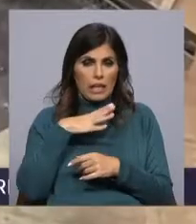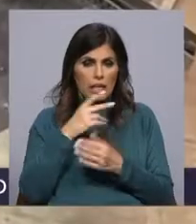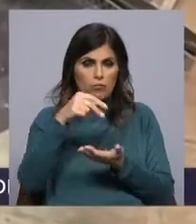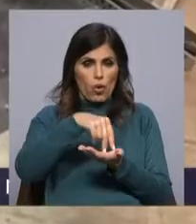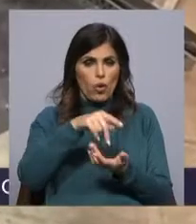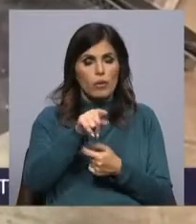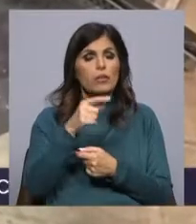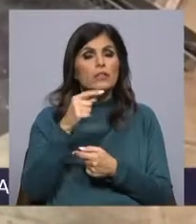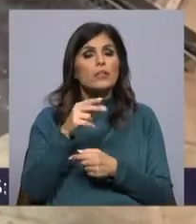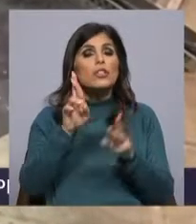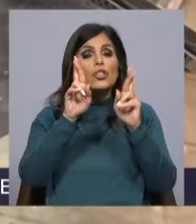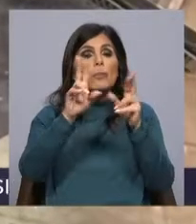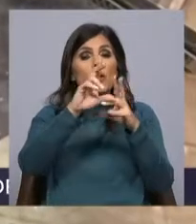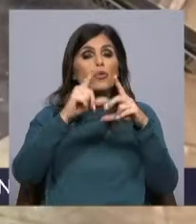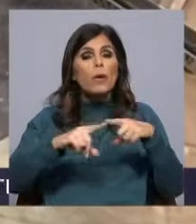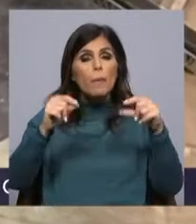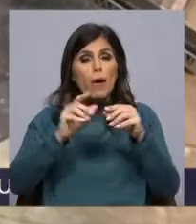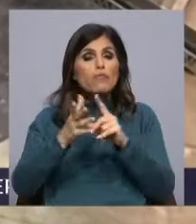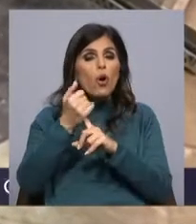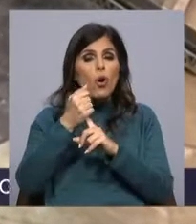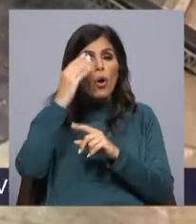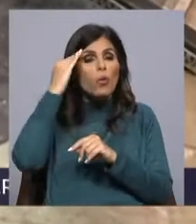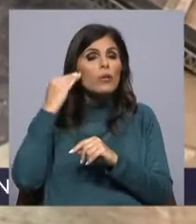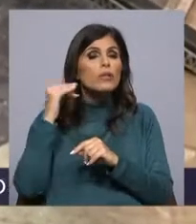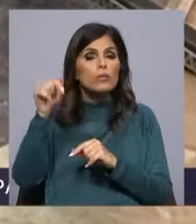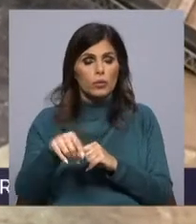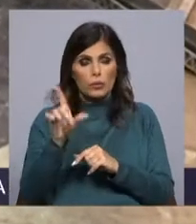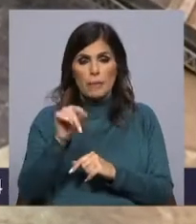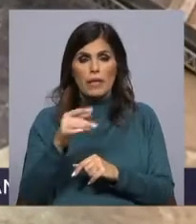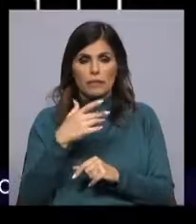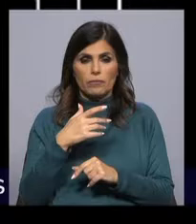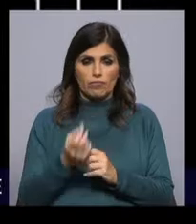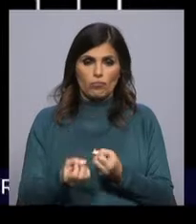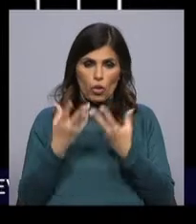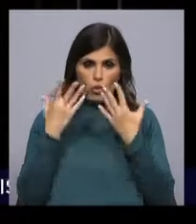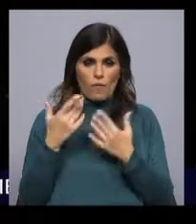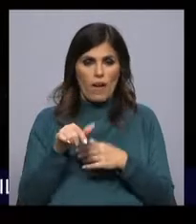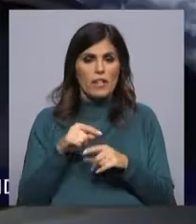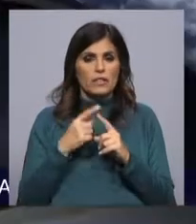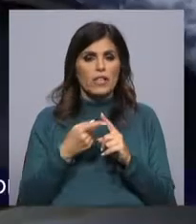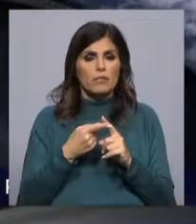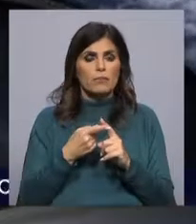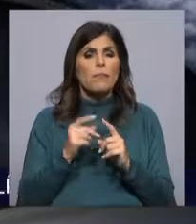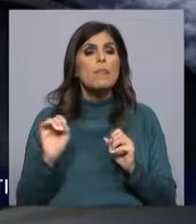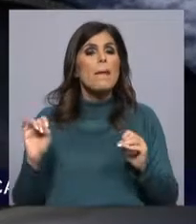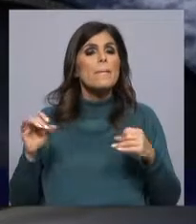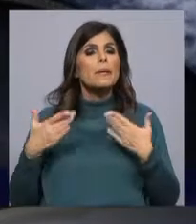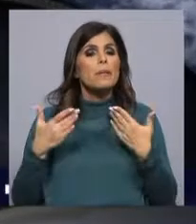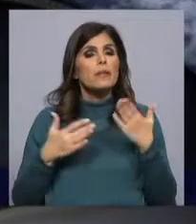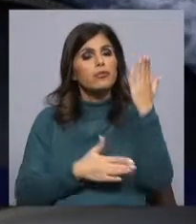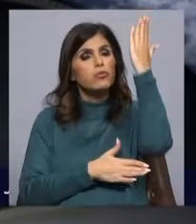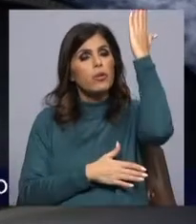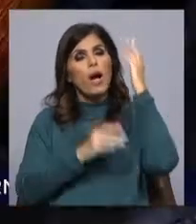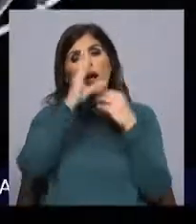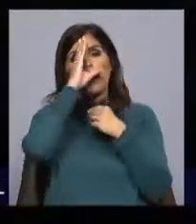que o Japão também lá chegue. E a Coreia do Sul também irá lançar, tudo indica, este ano, a sua primeira missão à